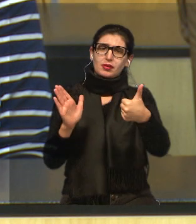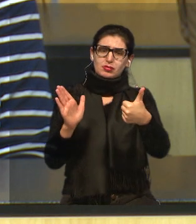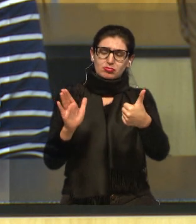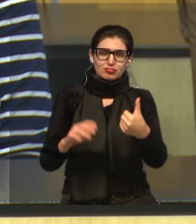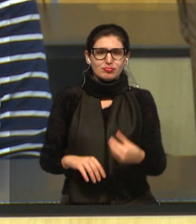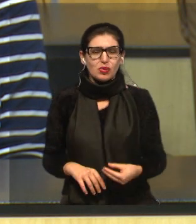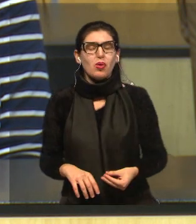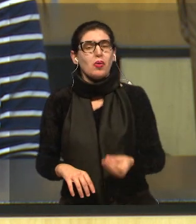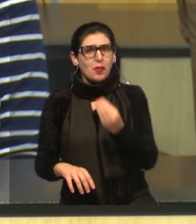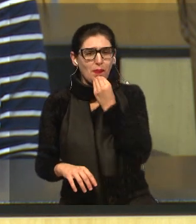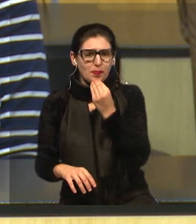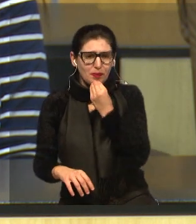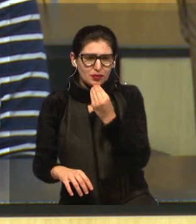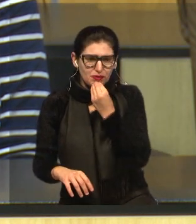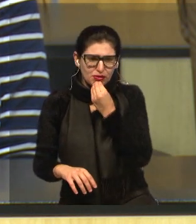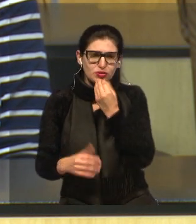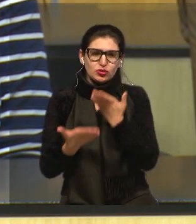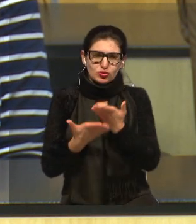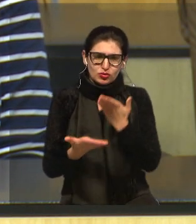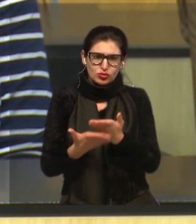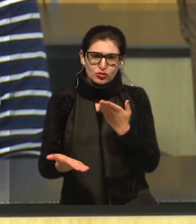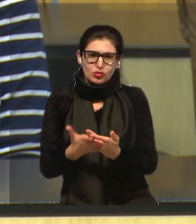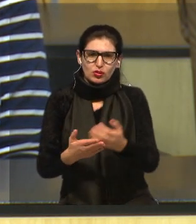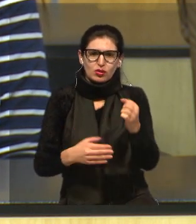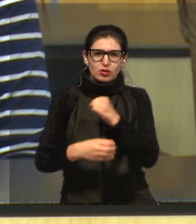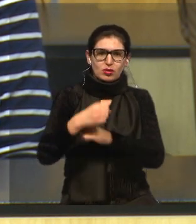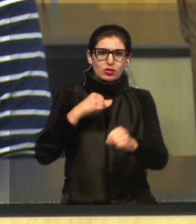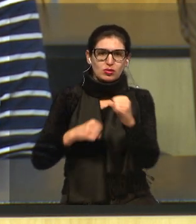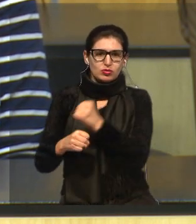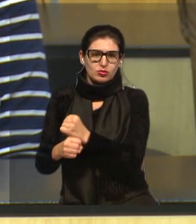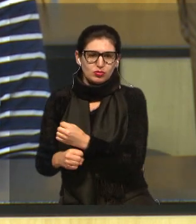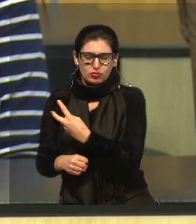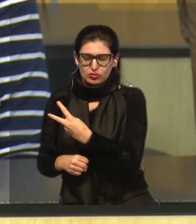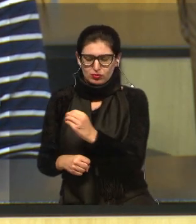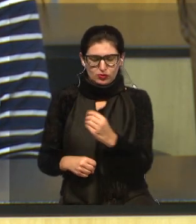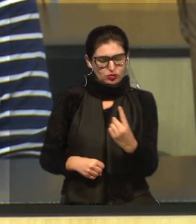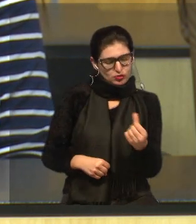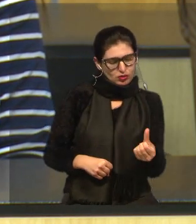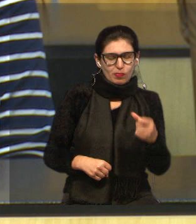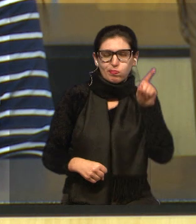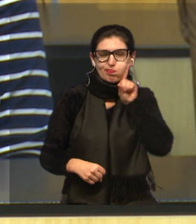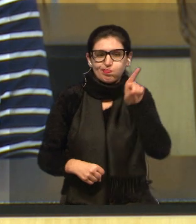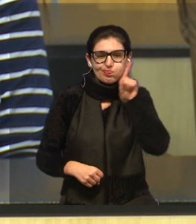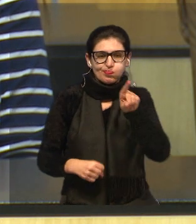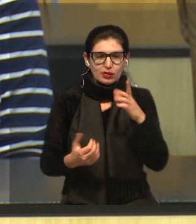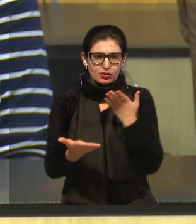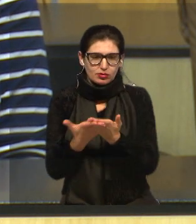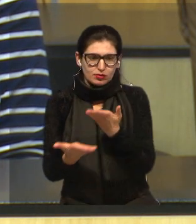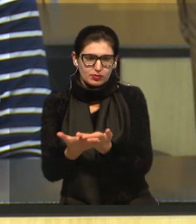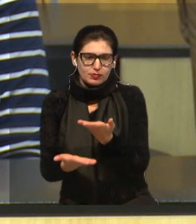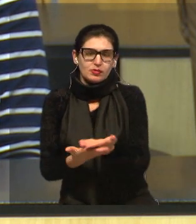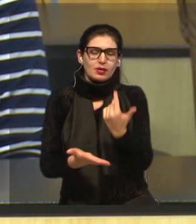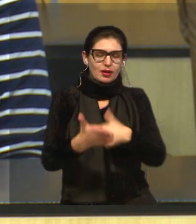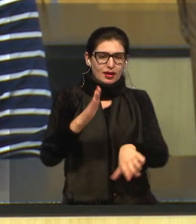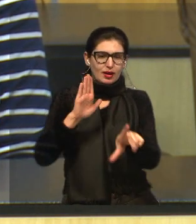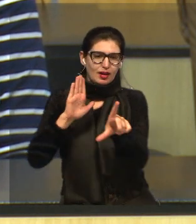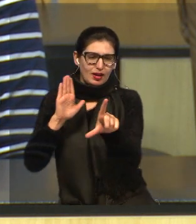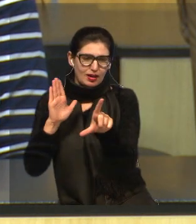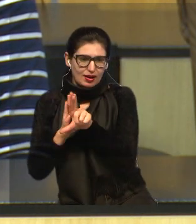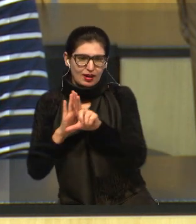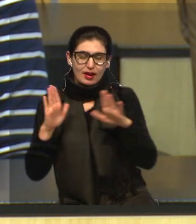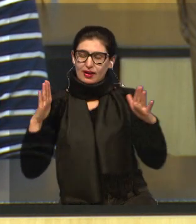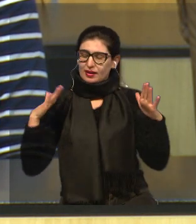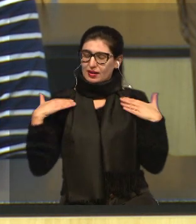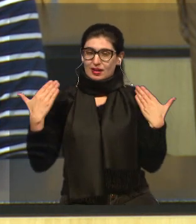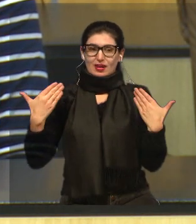oportunidade de estudar fora no ano de 2016, todinho, nos Estados Unidos, E a legislação, a alegria de constatar